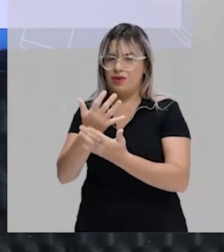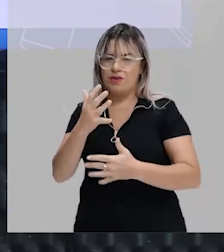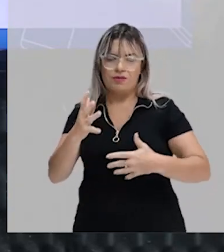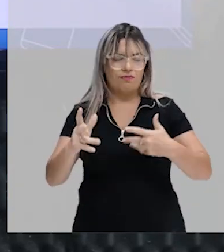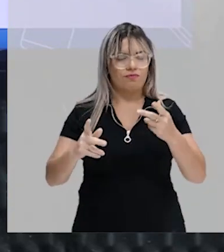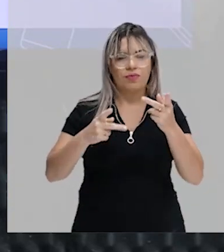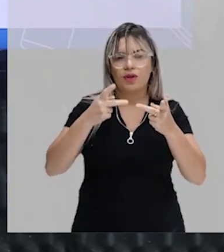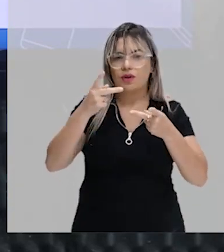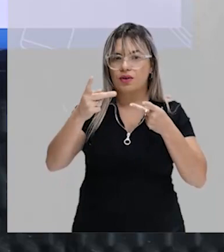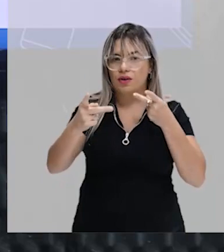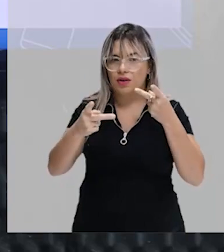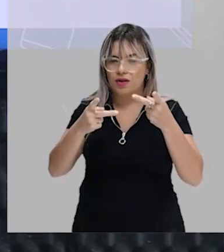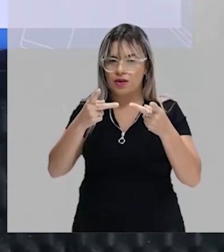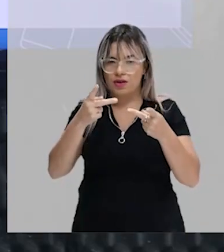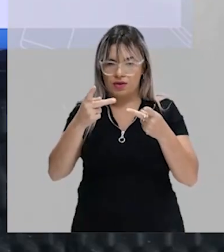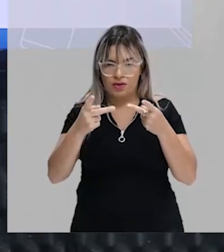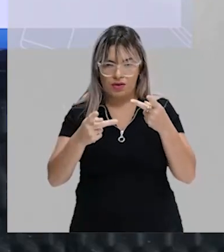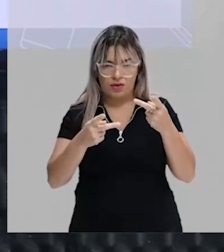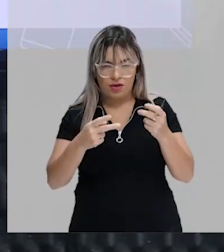a linguagem verbal,